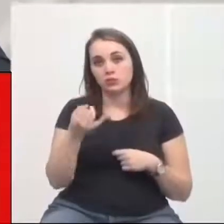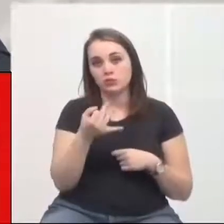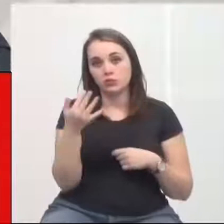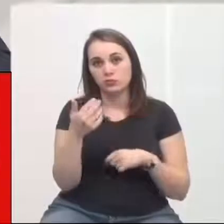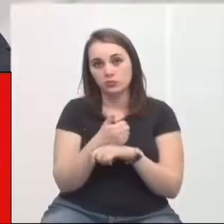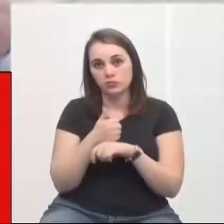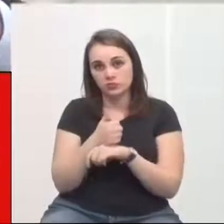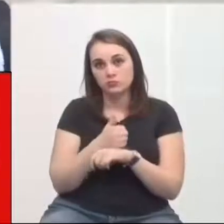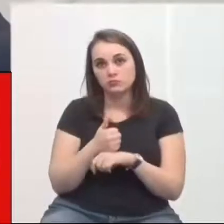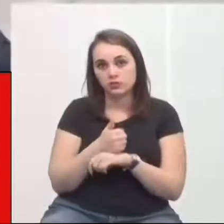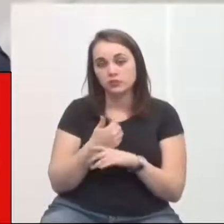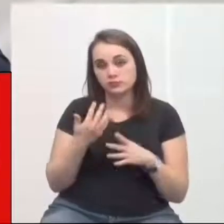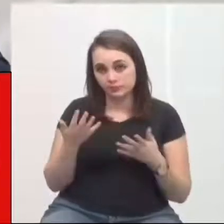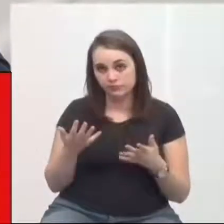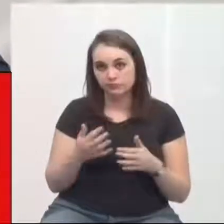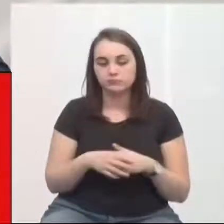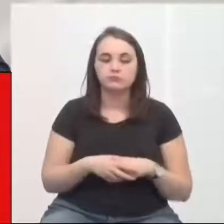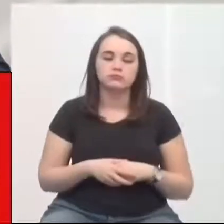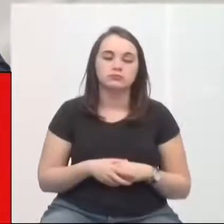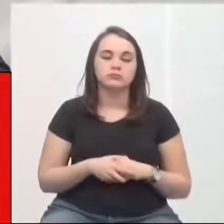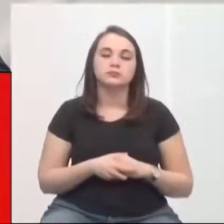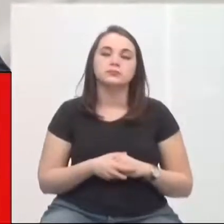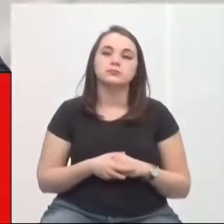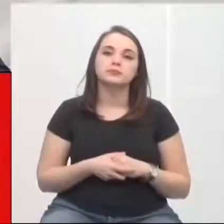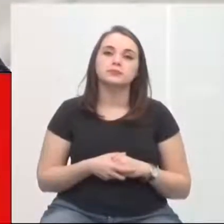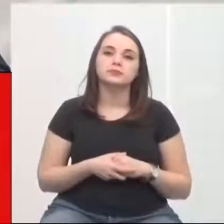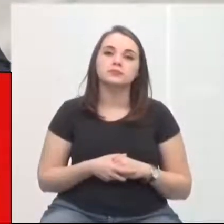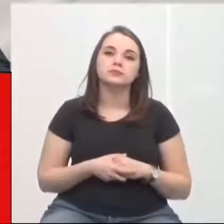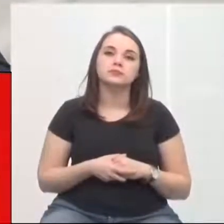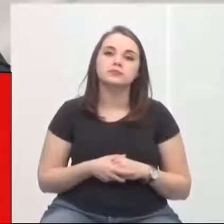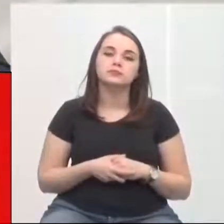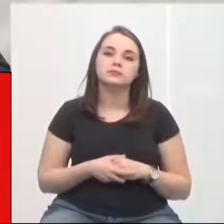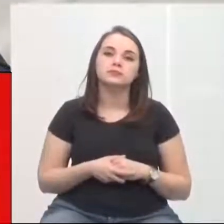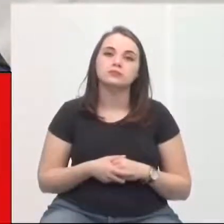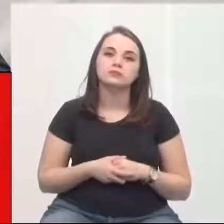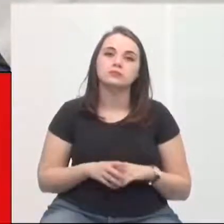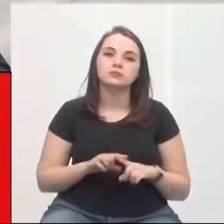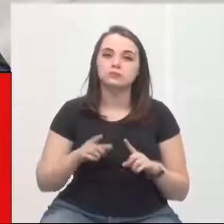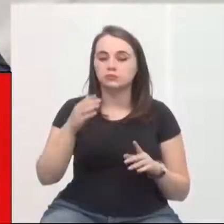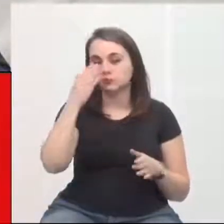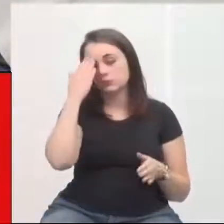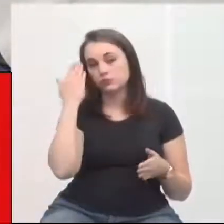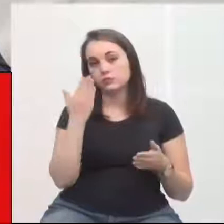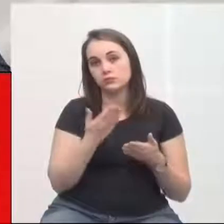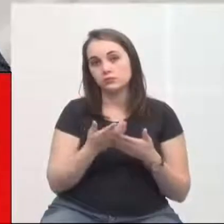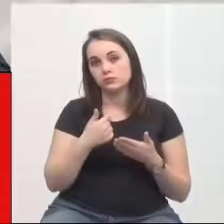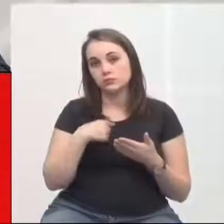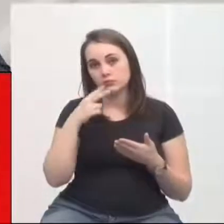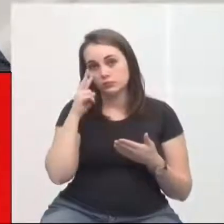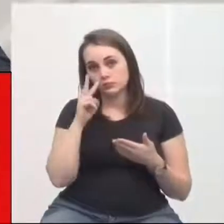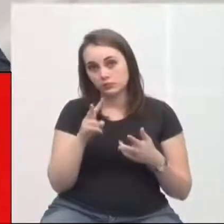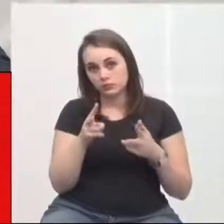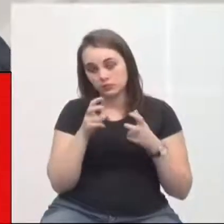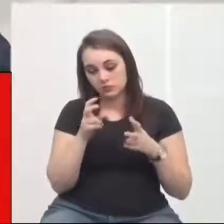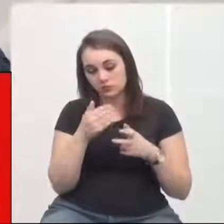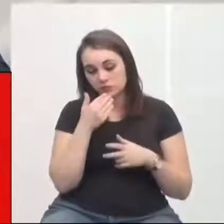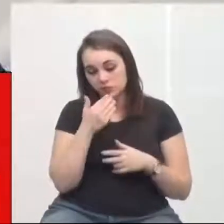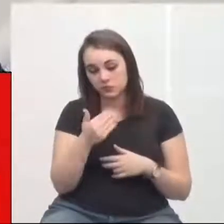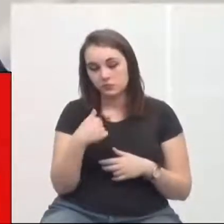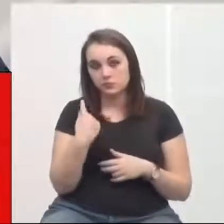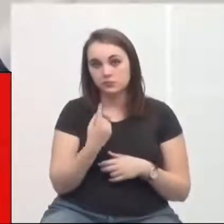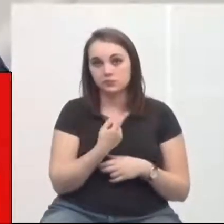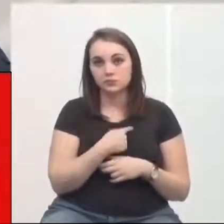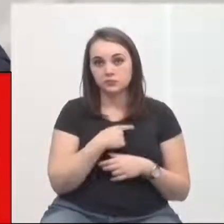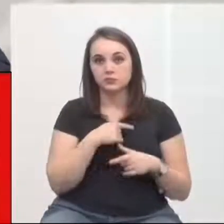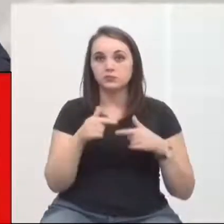pátio, para daí também essa equipe fazer esses trabalhos. Mas com certeza estarei dando uma olhada, sim, pedindo aos nossos